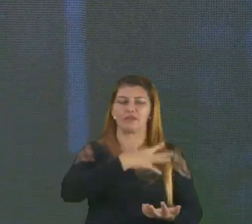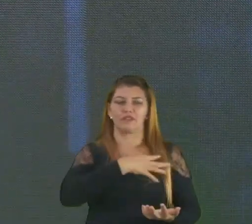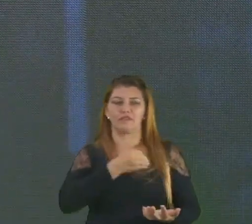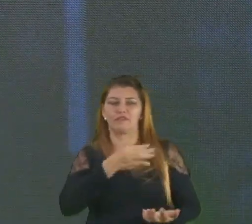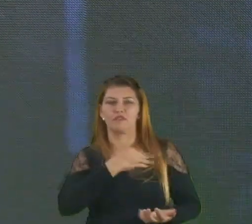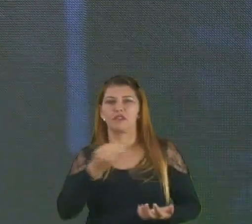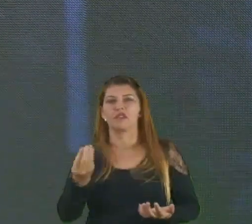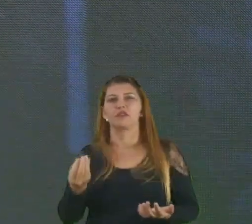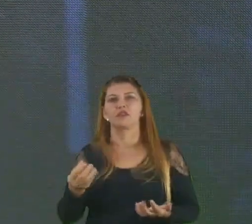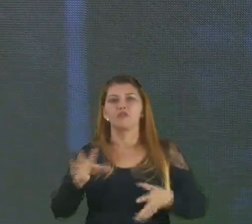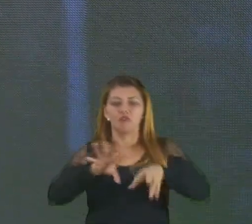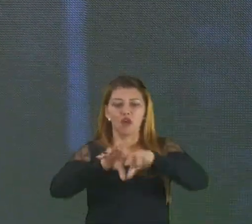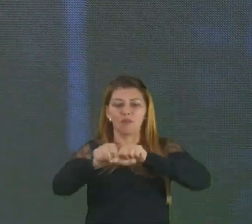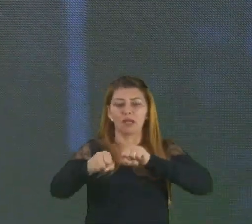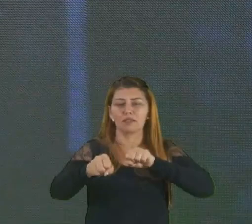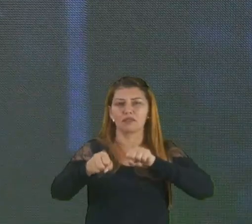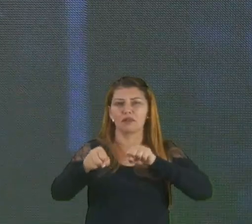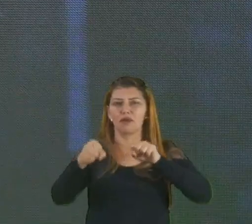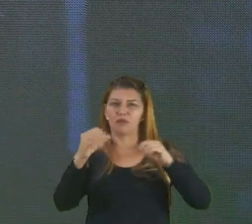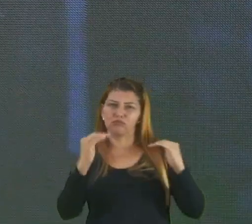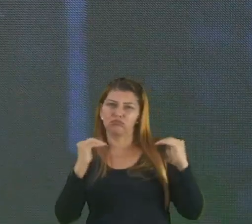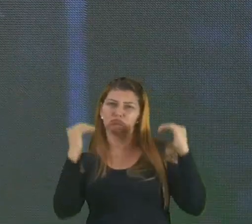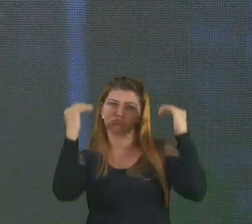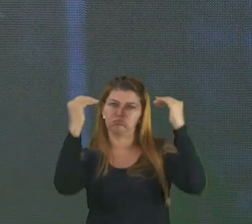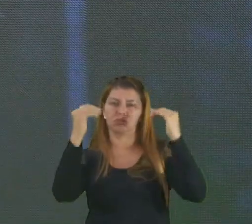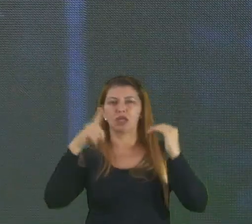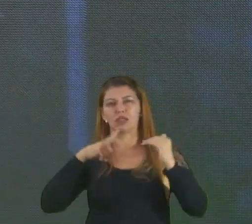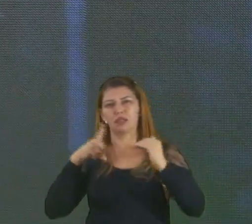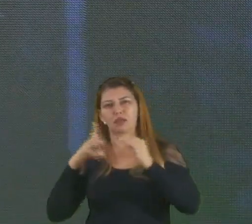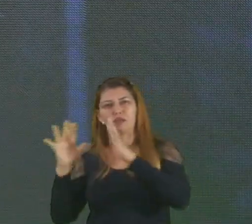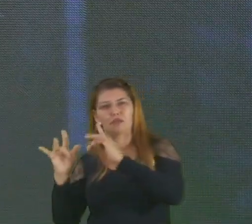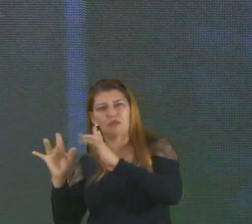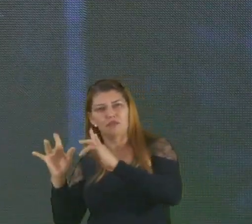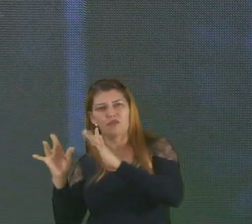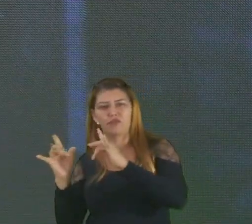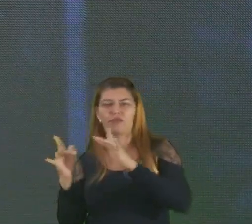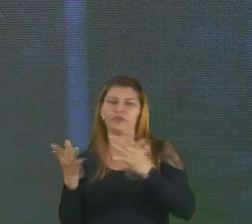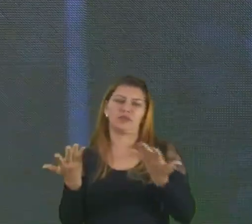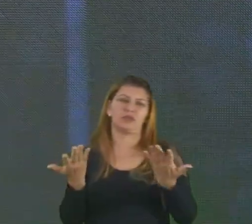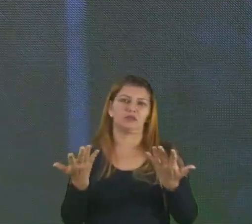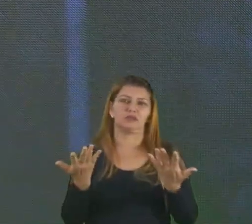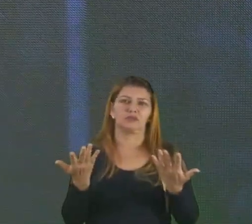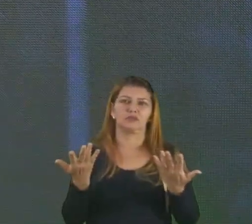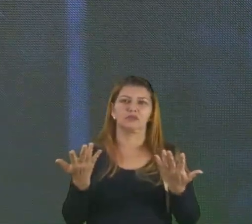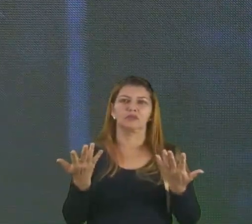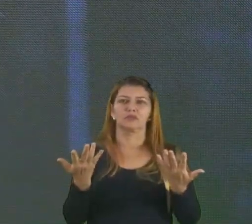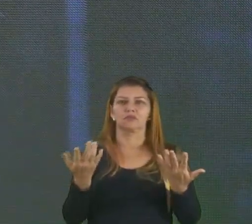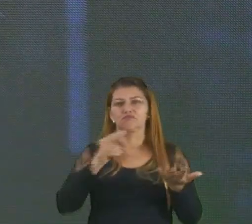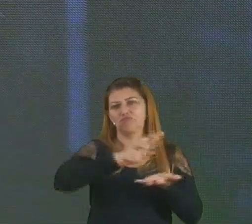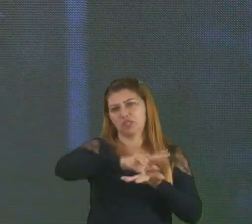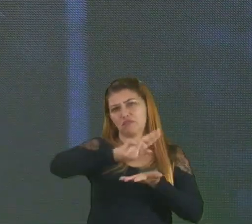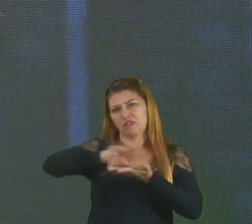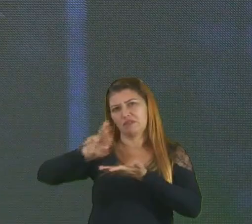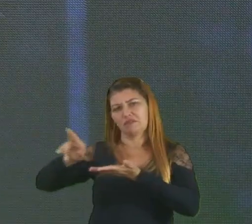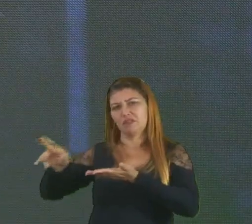títulos acadêmicos, ter namorado, namorada, palavra profética.